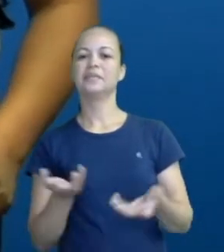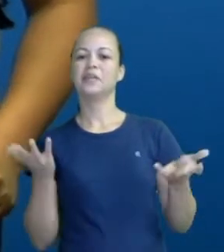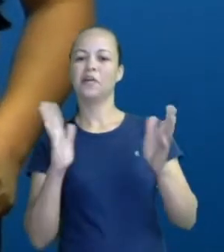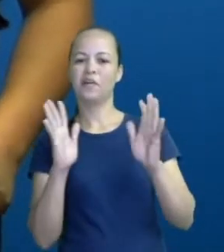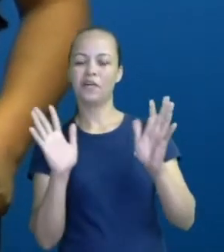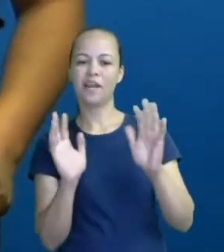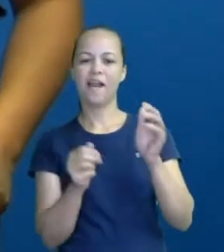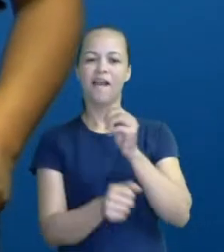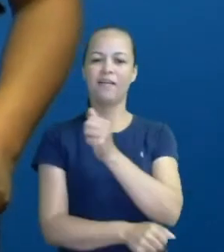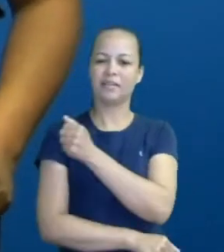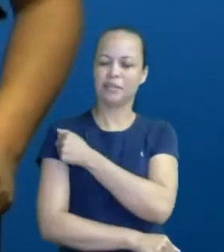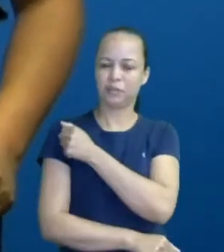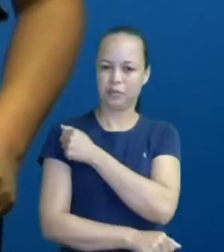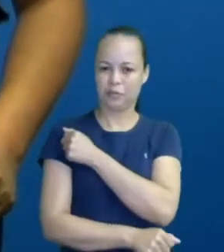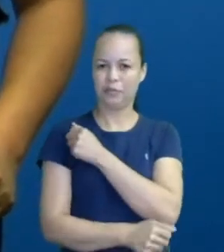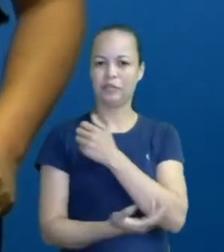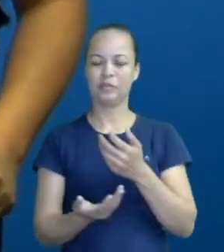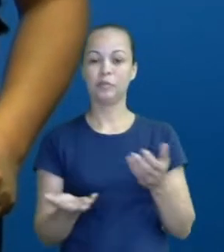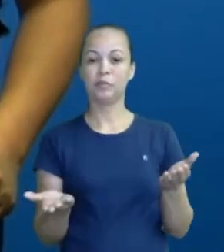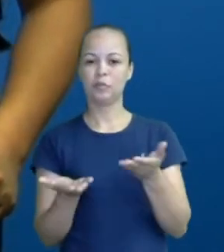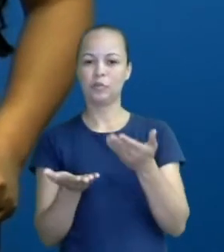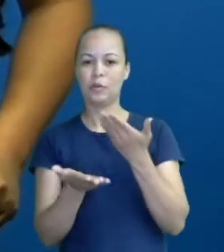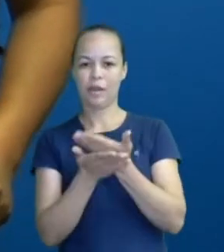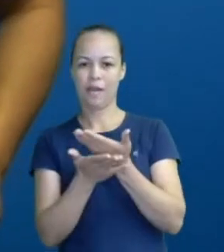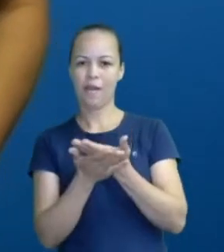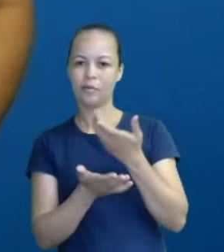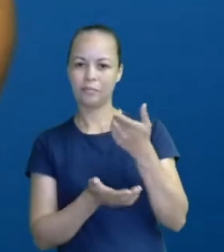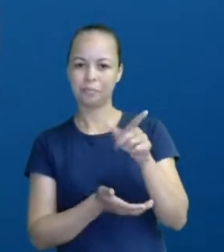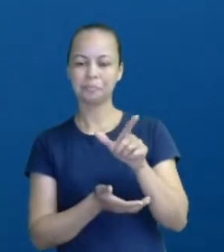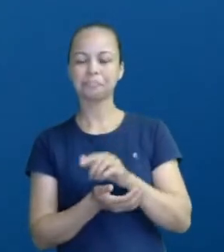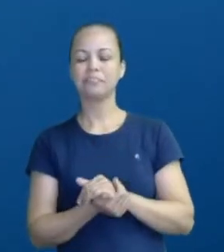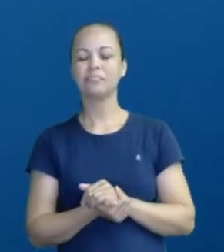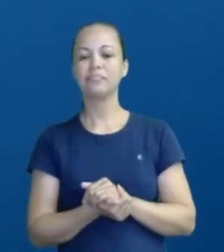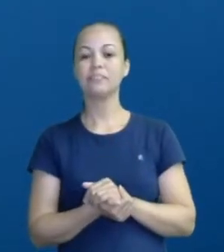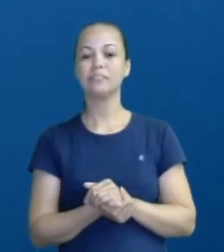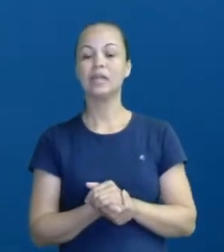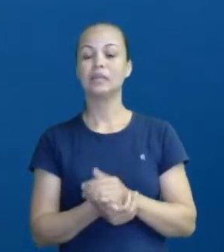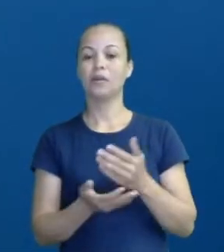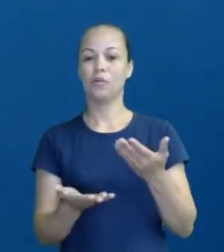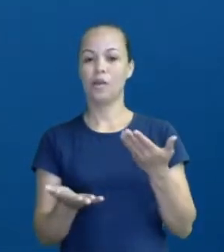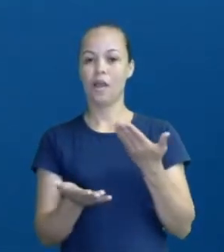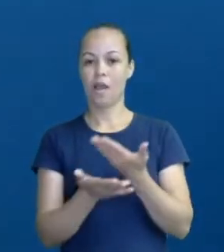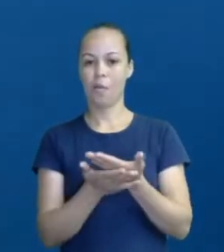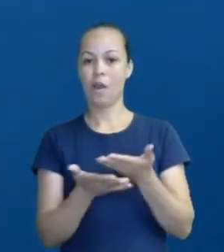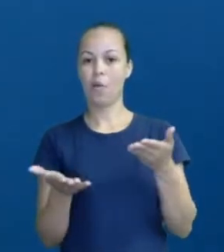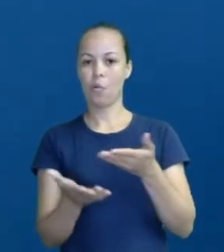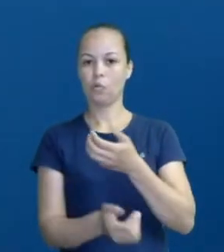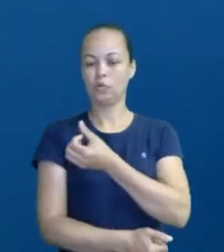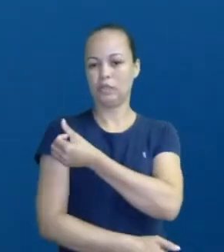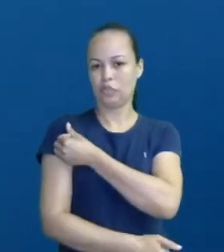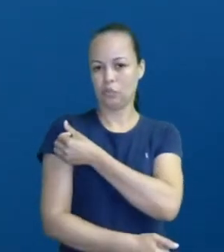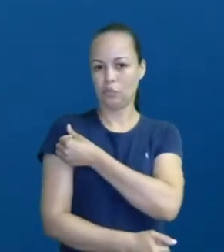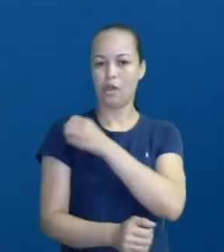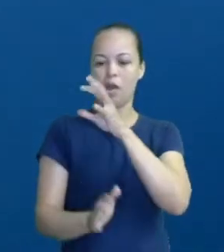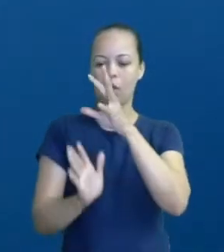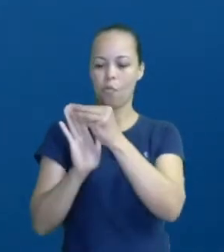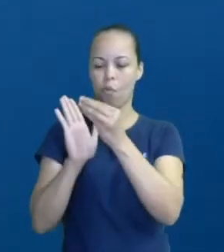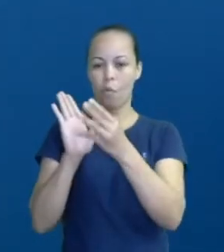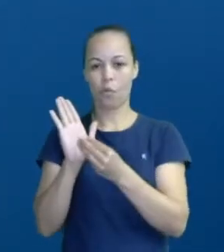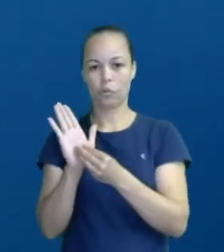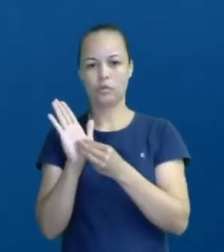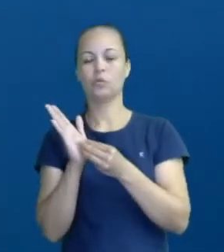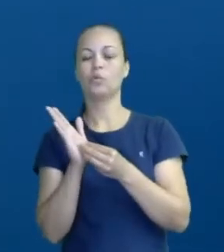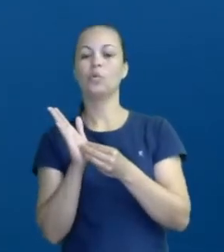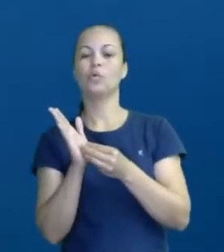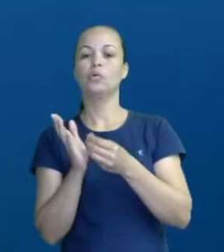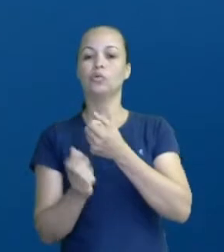meninos! Preparados para mais uma aula? Vamos lá! Hoje, aula com o 6º ano, com conteúdo